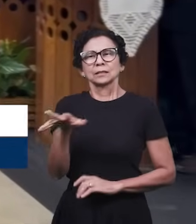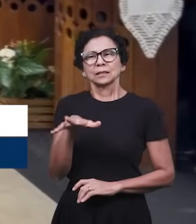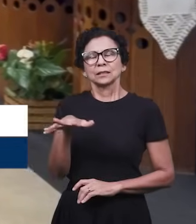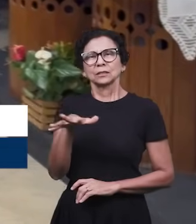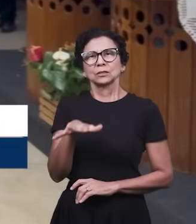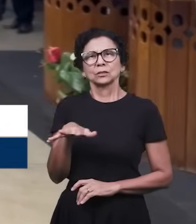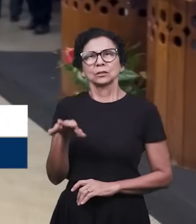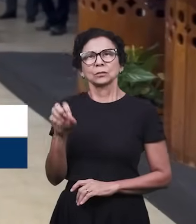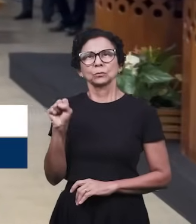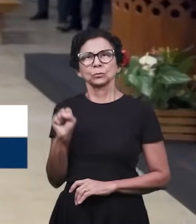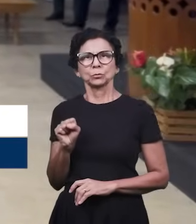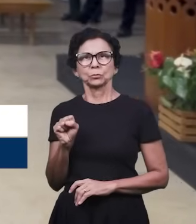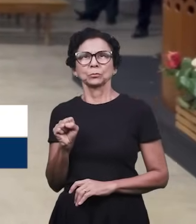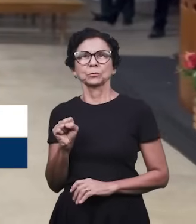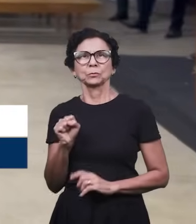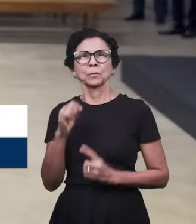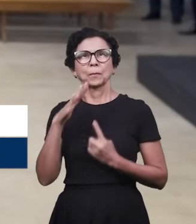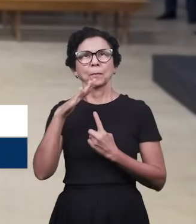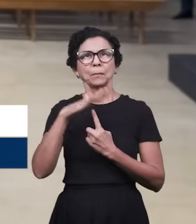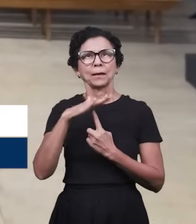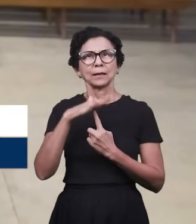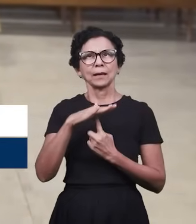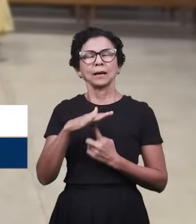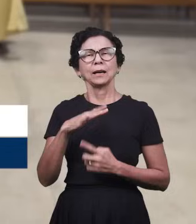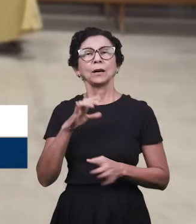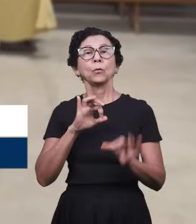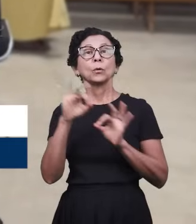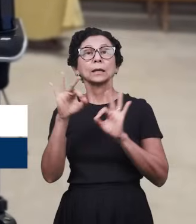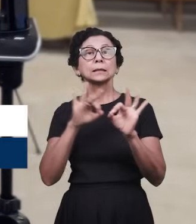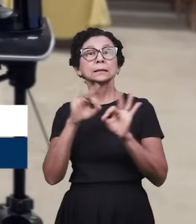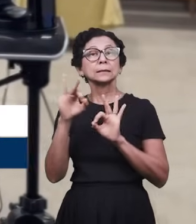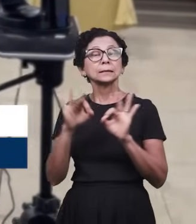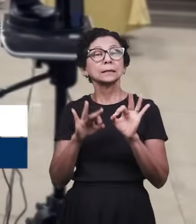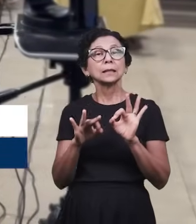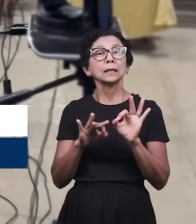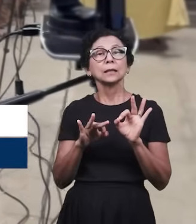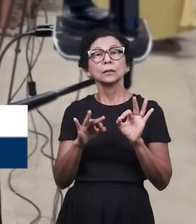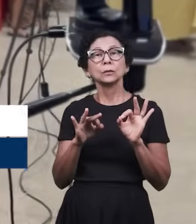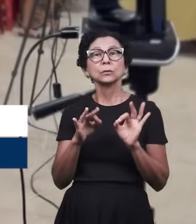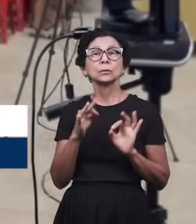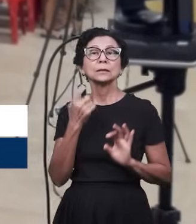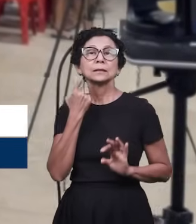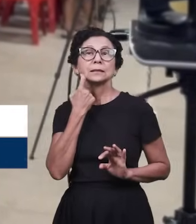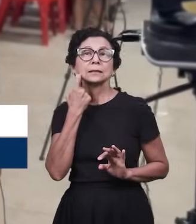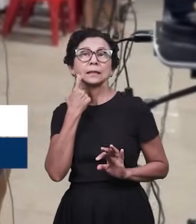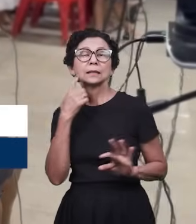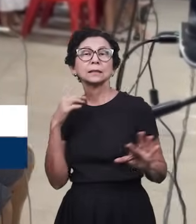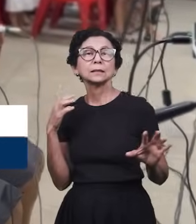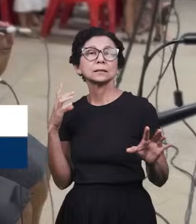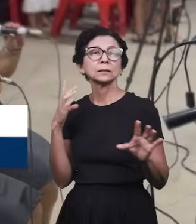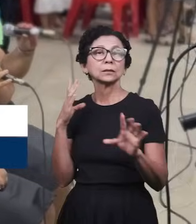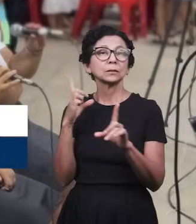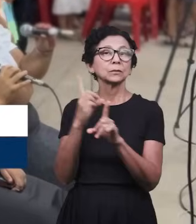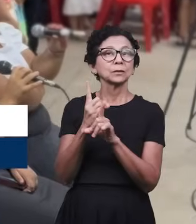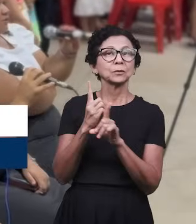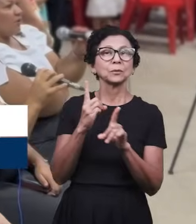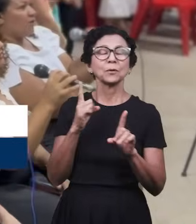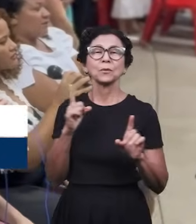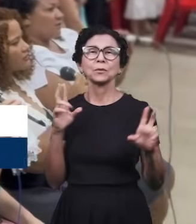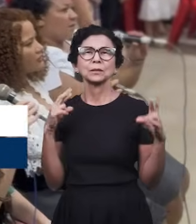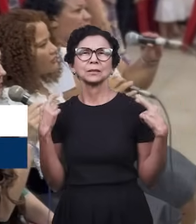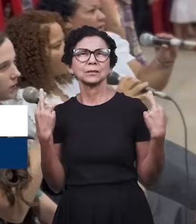Pará, onde foi feita uma programação desde sexta-feira. Sexta-feira nós tivemos aqui uma grande evangelização, foi muito boa,